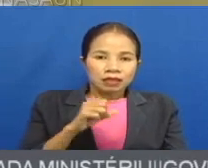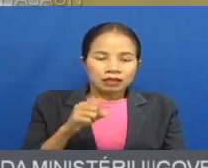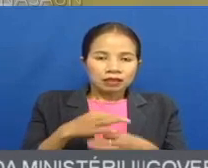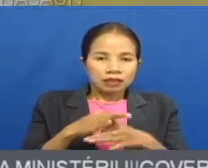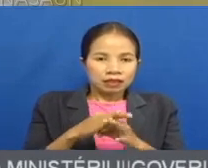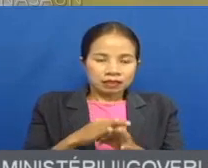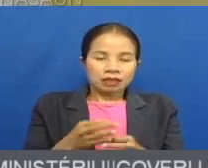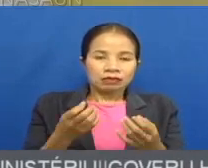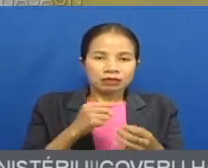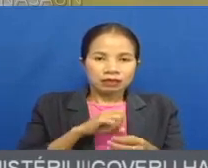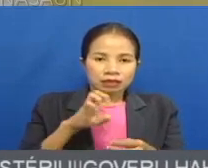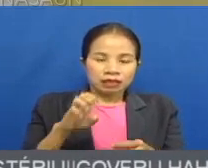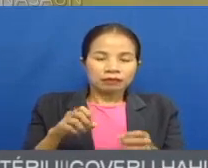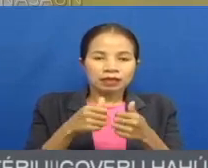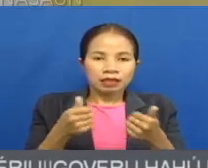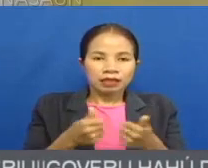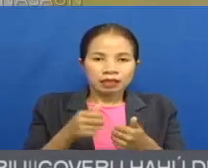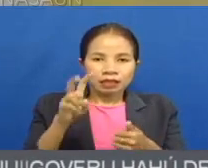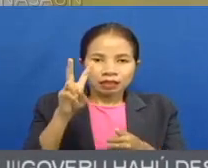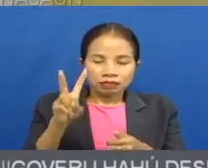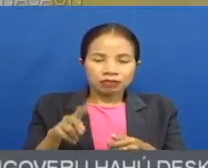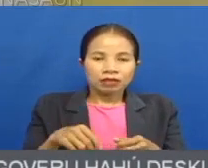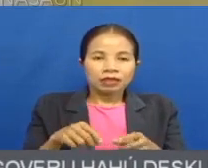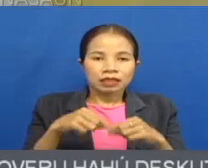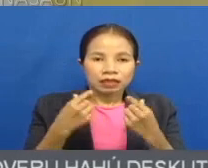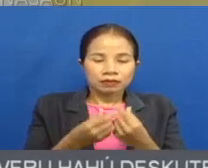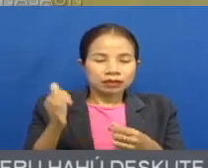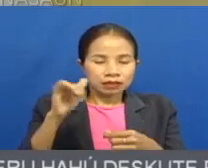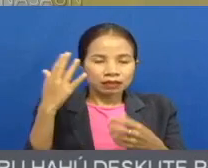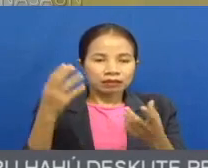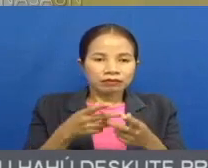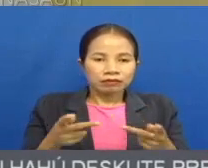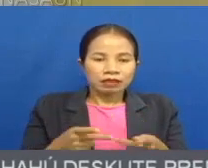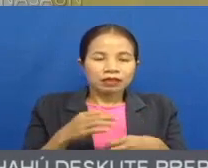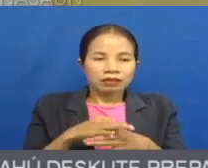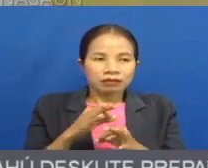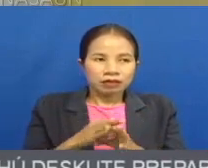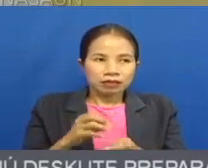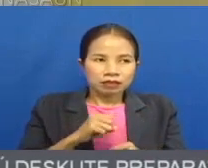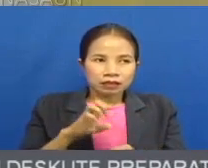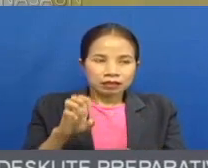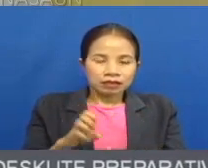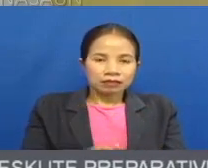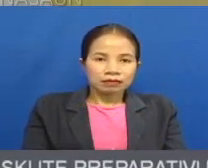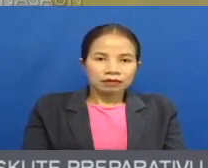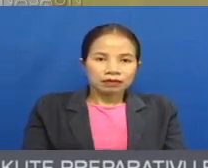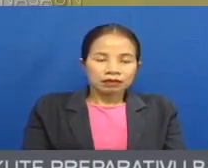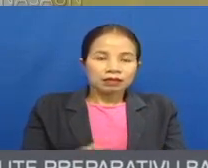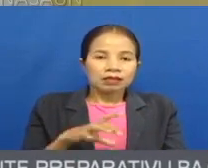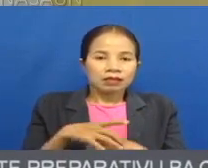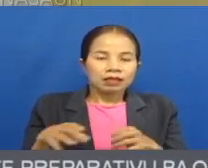agora exame e a le rua nebe agora técnico sira e a fatin a tu resolve exame e de nema